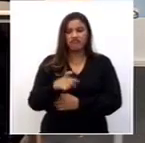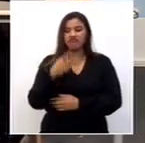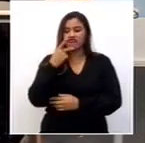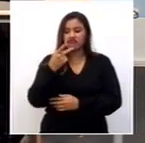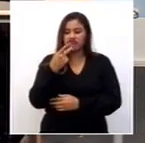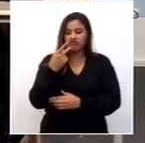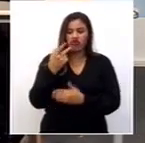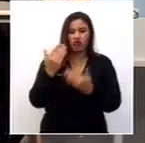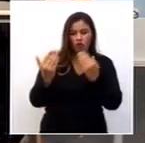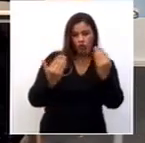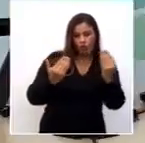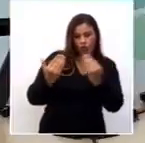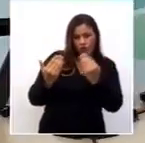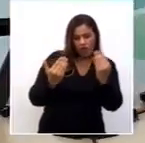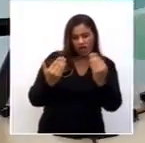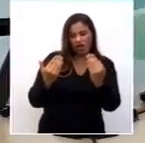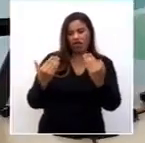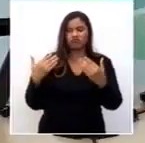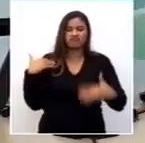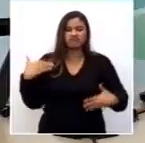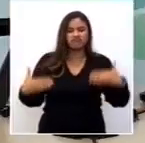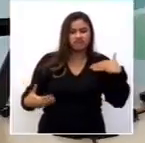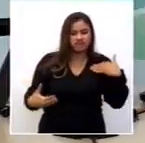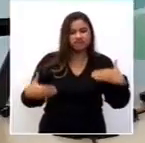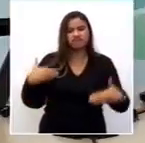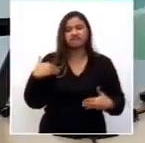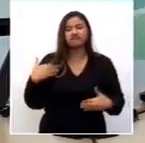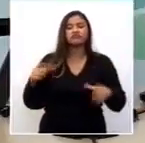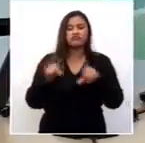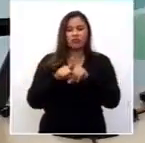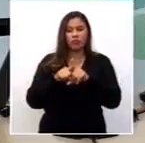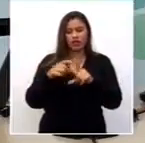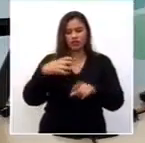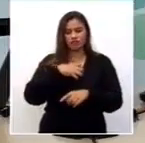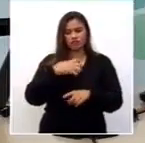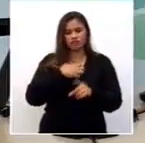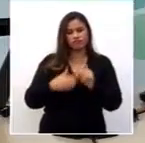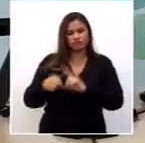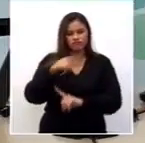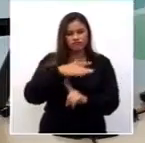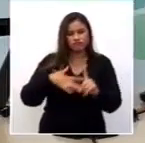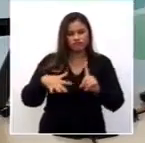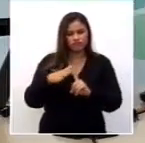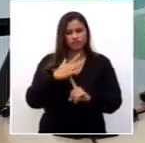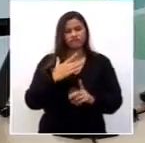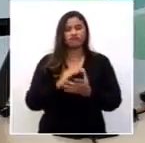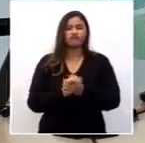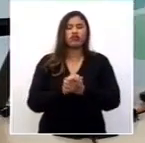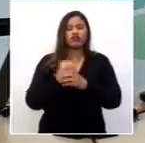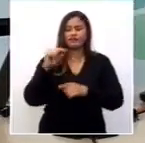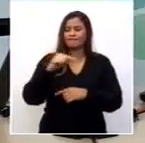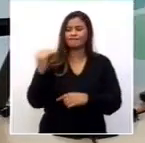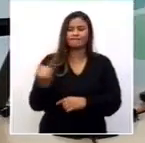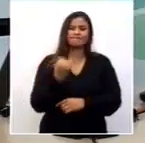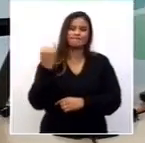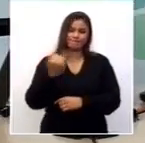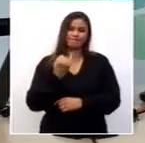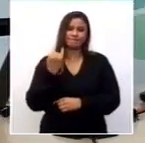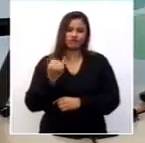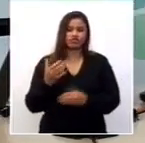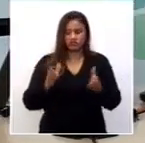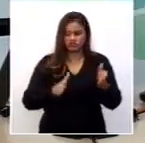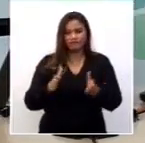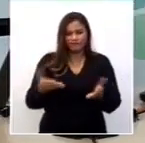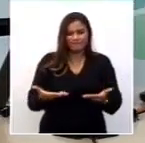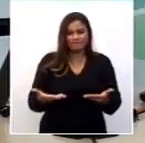socioemocionais, trabalhar o cognitivo e as habilidades socioemocionais, que sem dúvida são de extrema importância nesse momento,